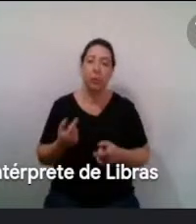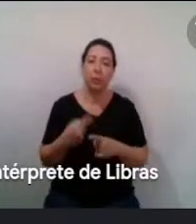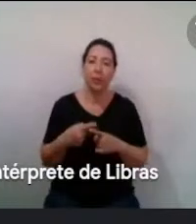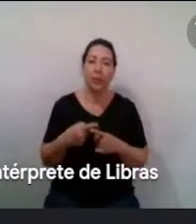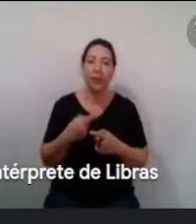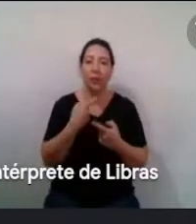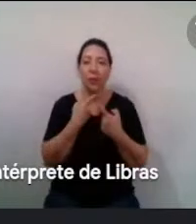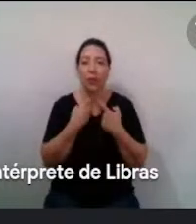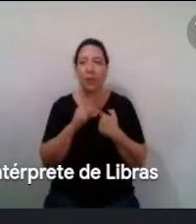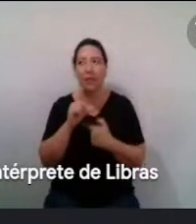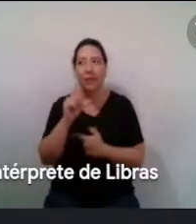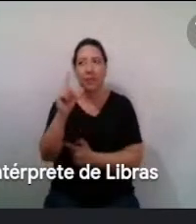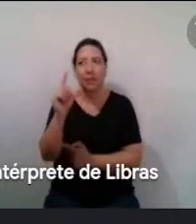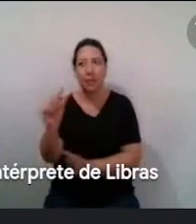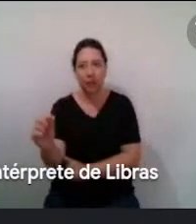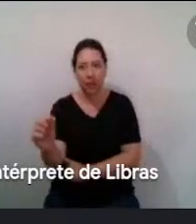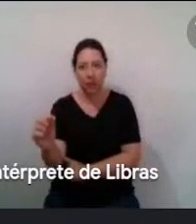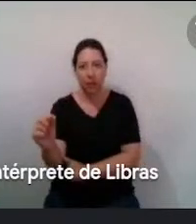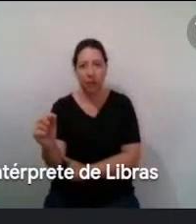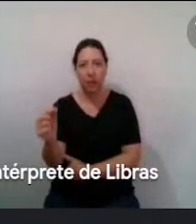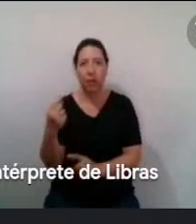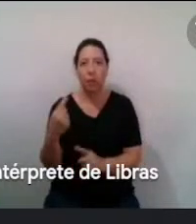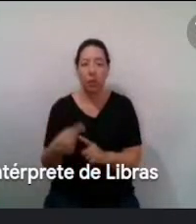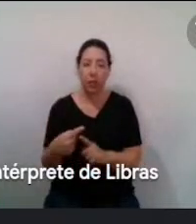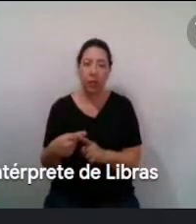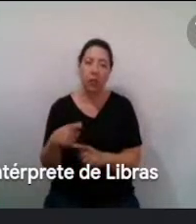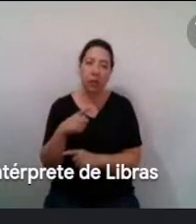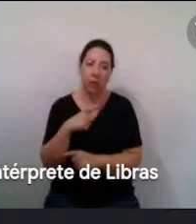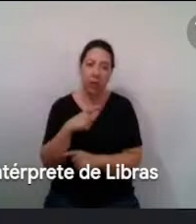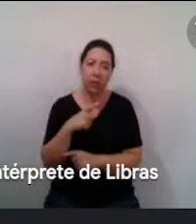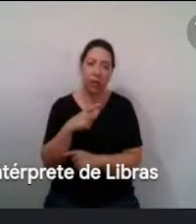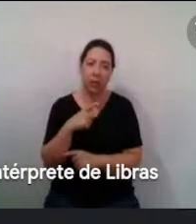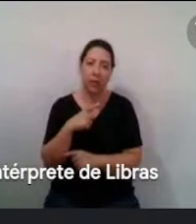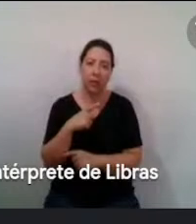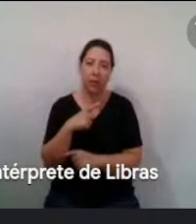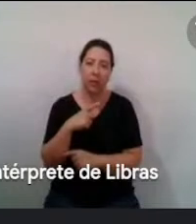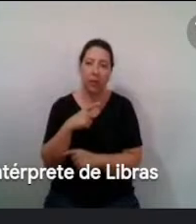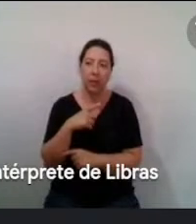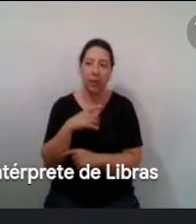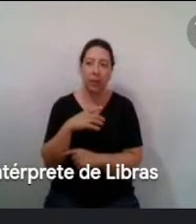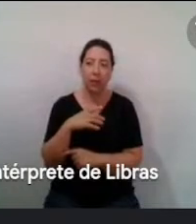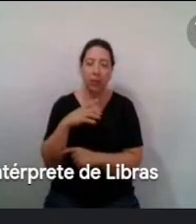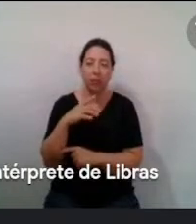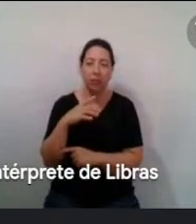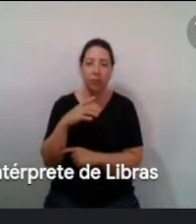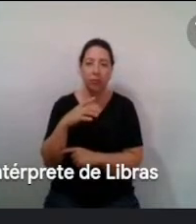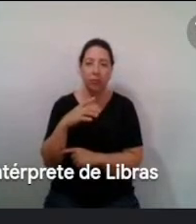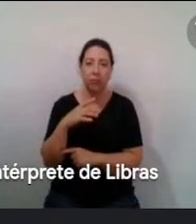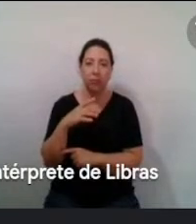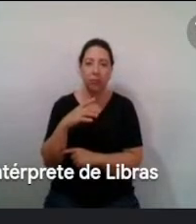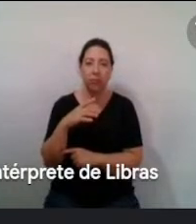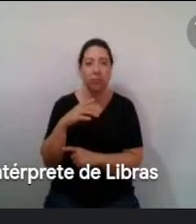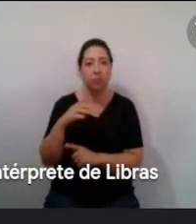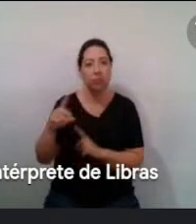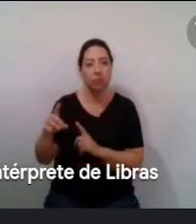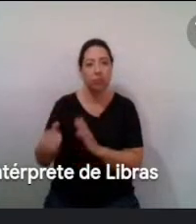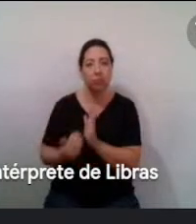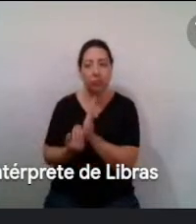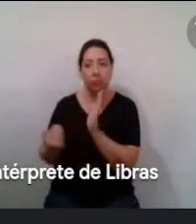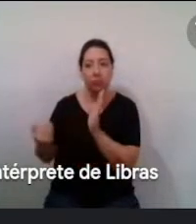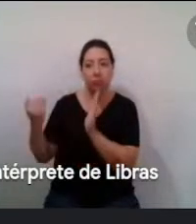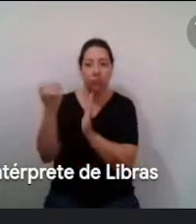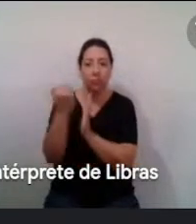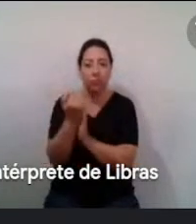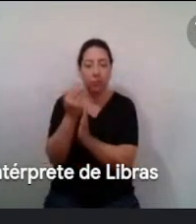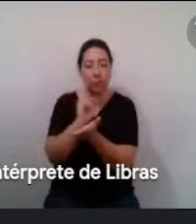porque seria beneficiado com uma vantagem lá na universidade. mas ele é de fundamental importância aqui para o desenvolvimento